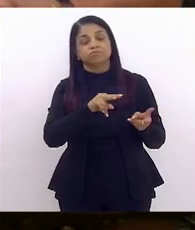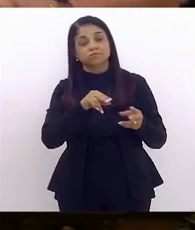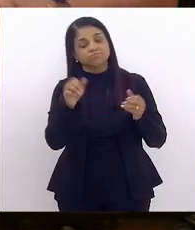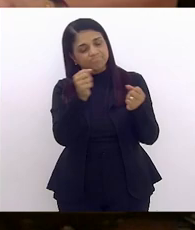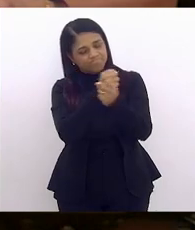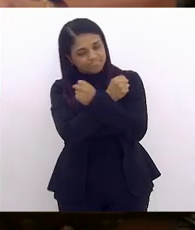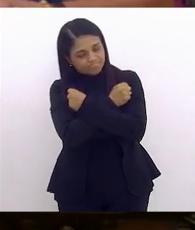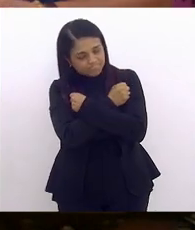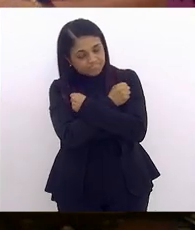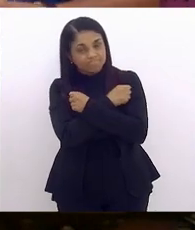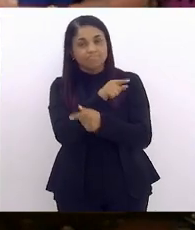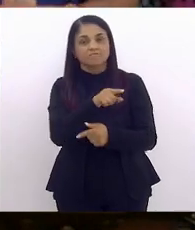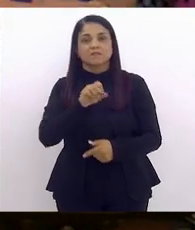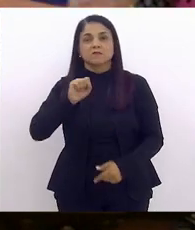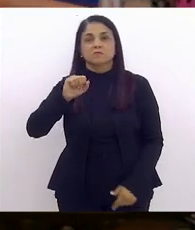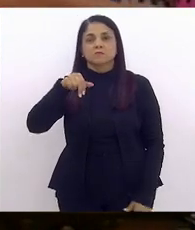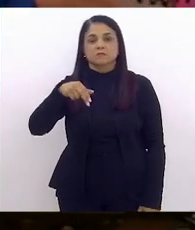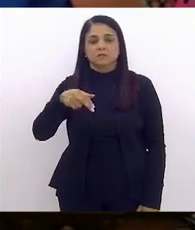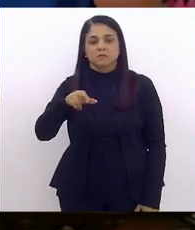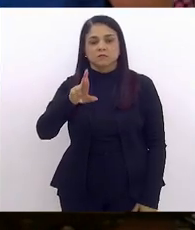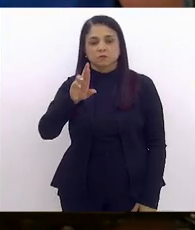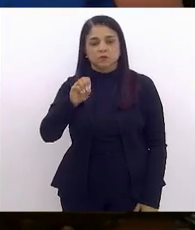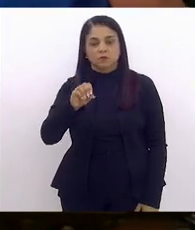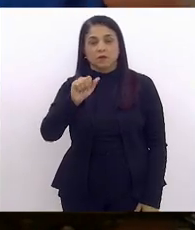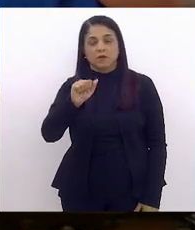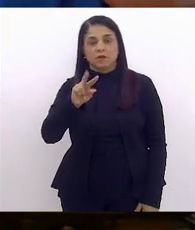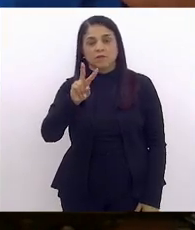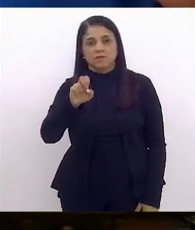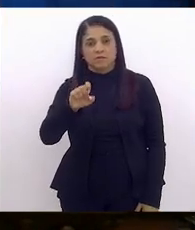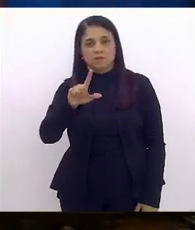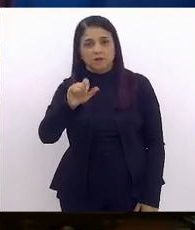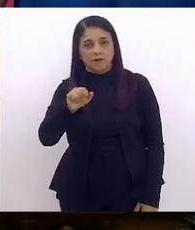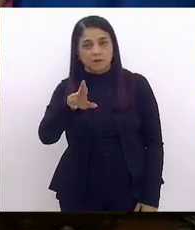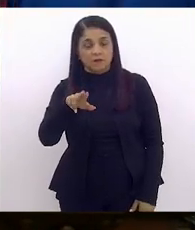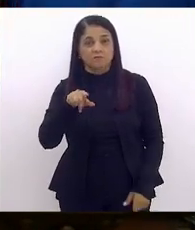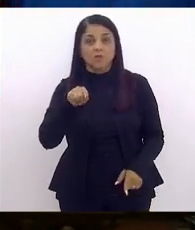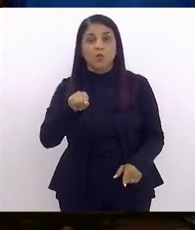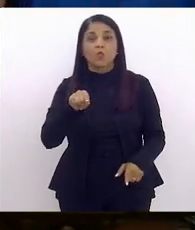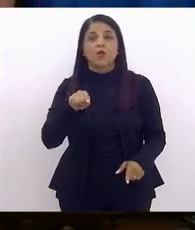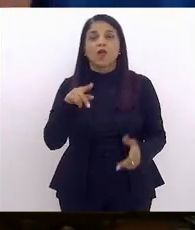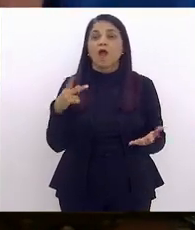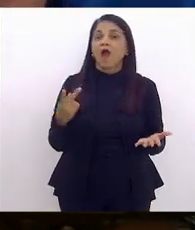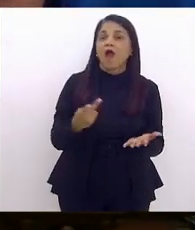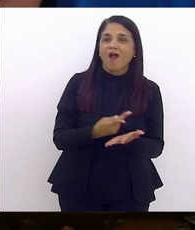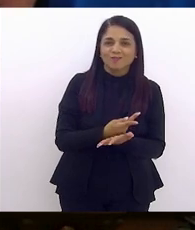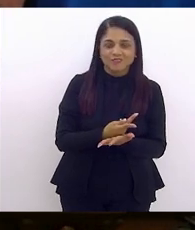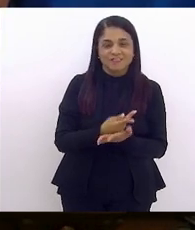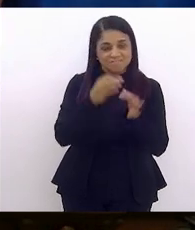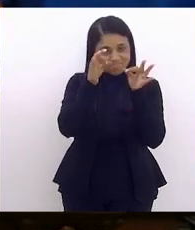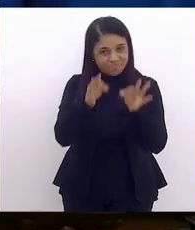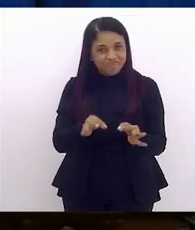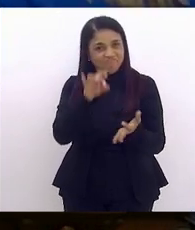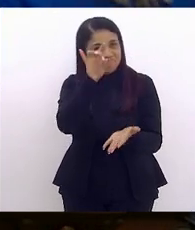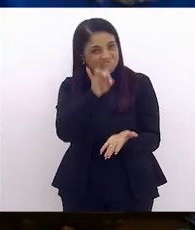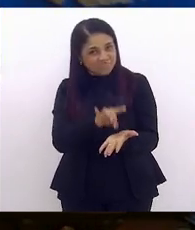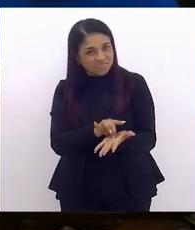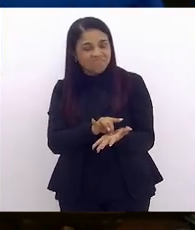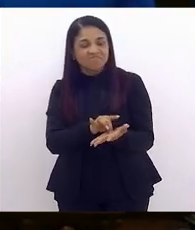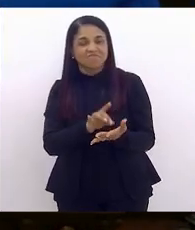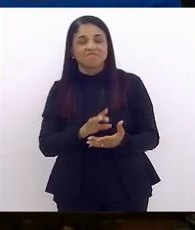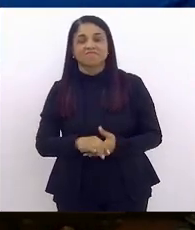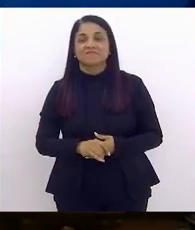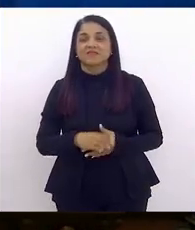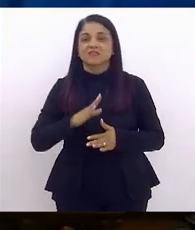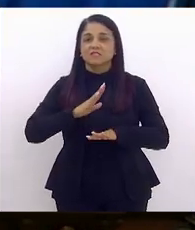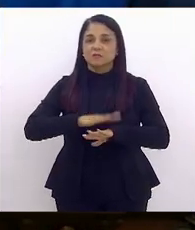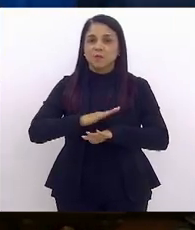Avelar. E isso é que é fazer acontecer. De modo que, nesse momento, eu quero dizer